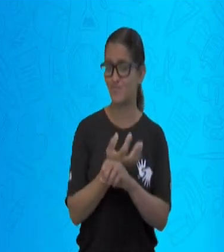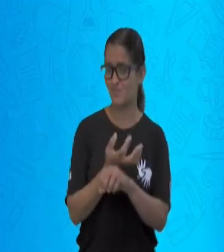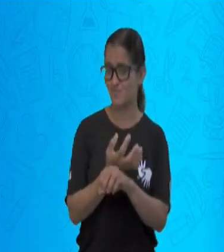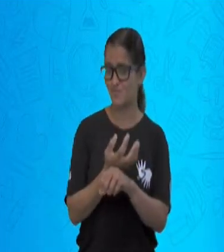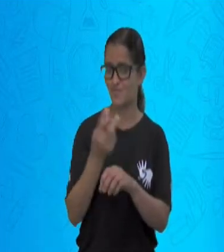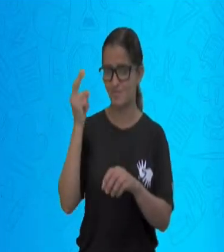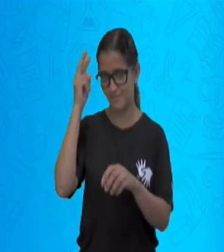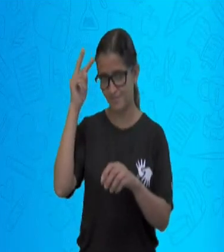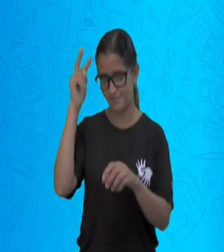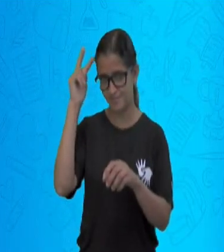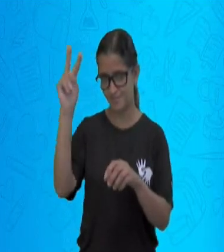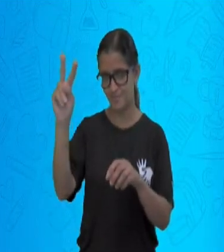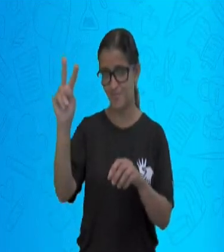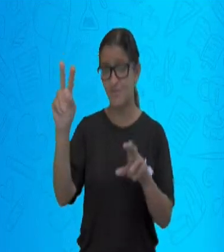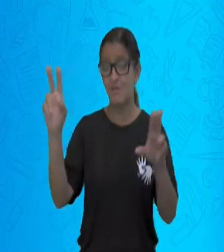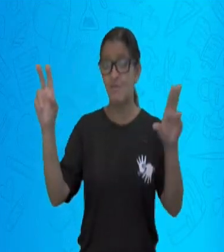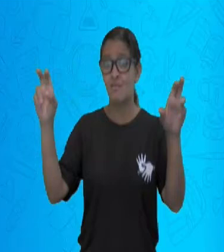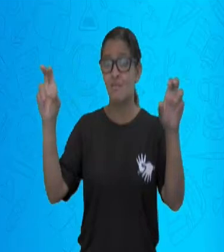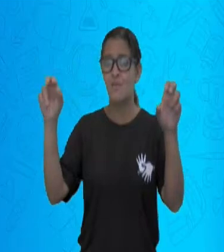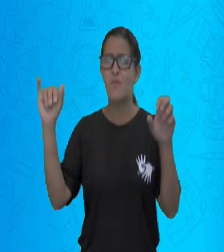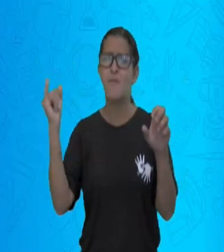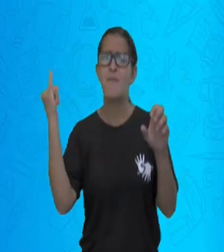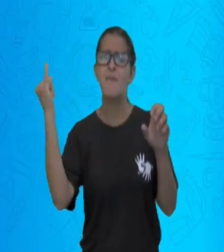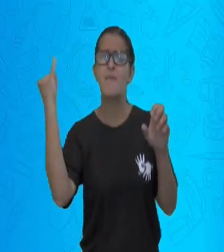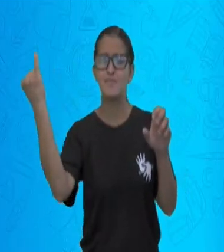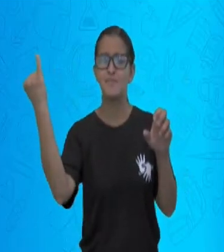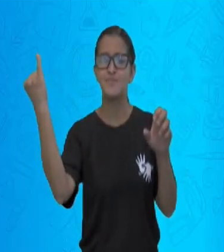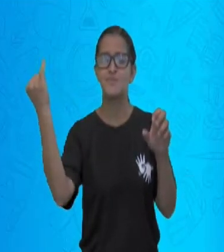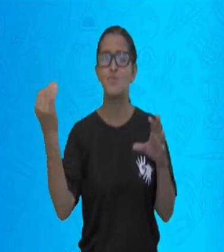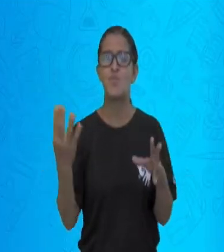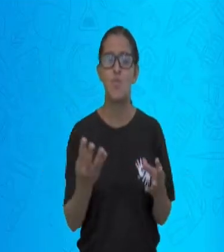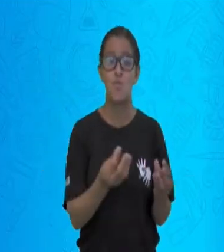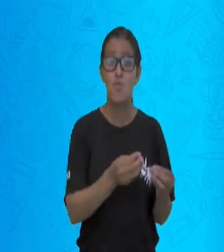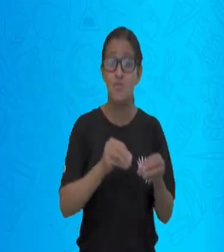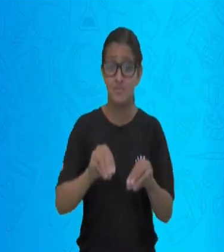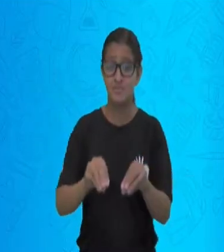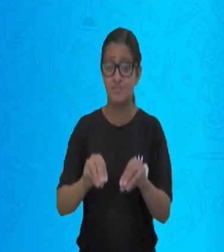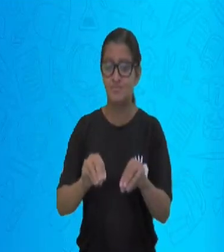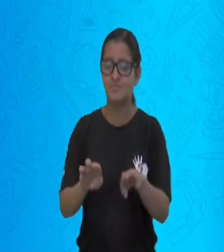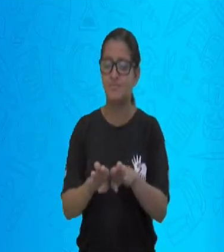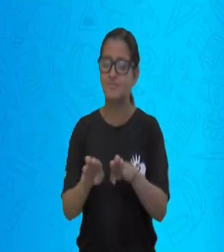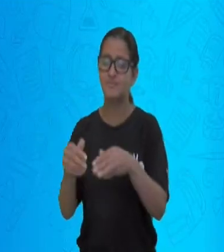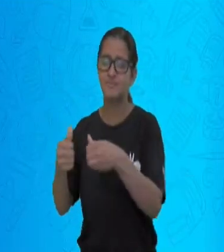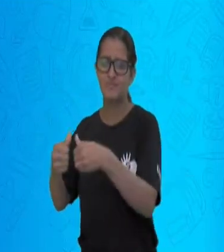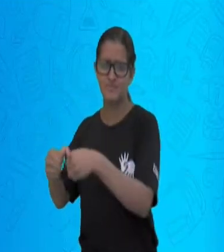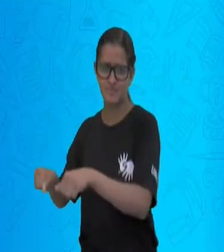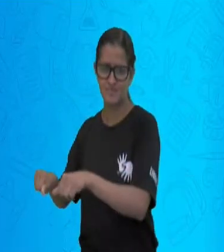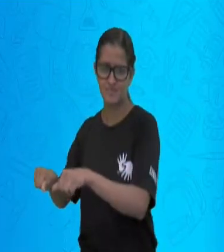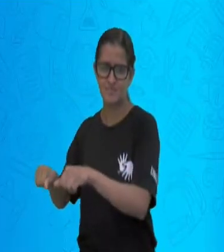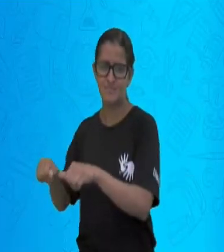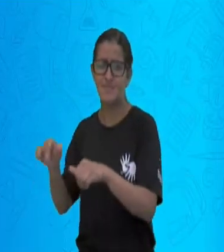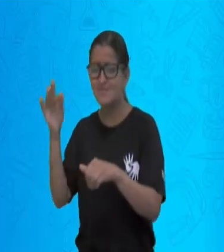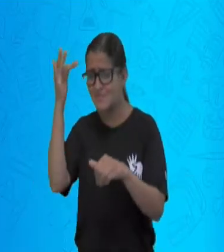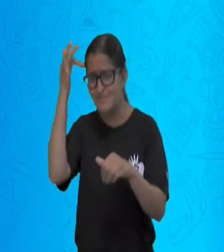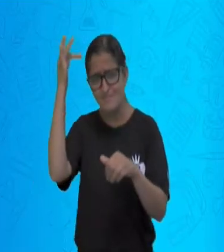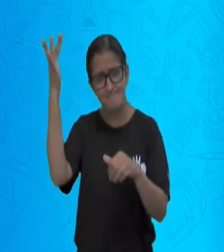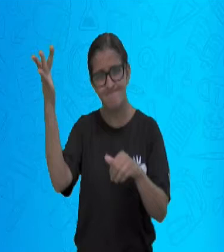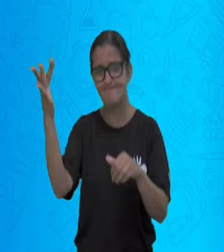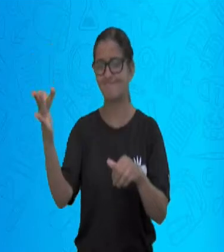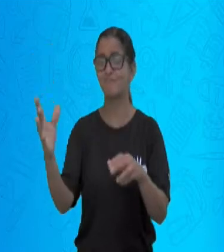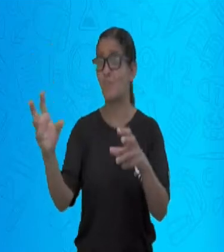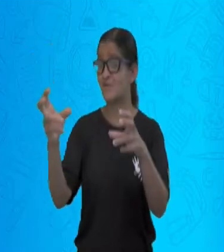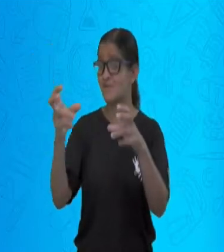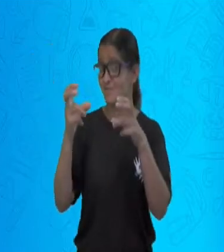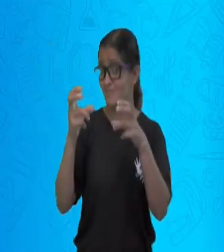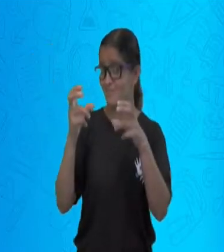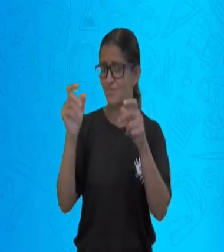de História. O tema de hoje é mudanças e permanências. É um assunto muito simples, né? Basta a gente